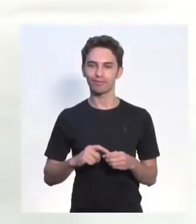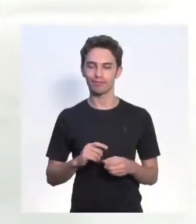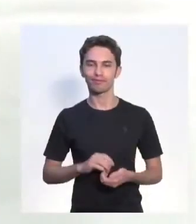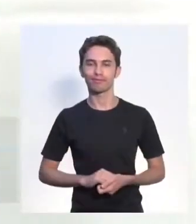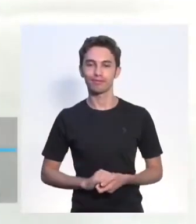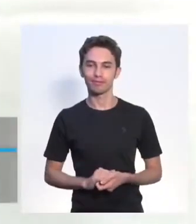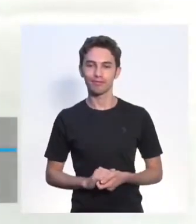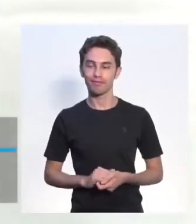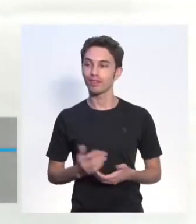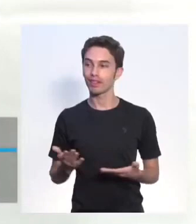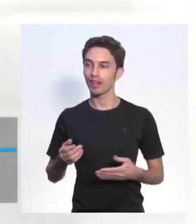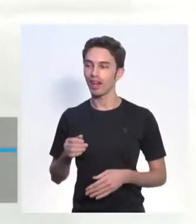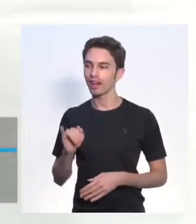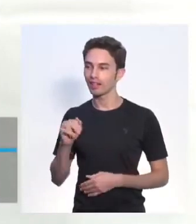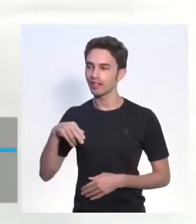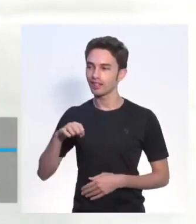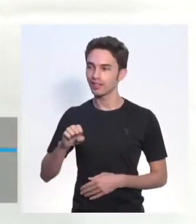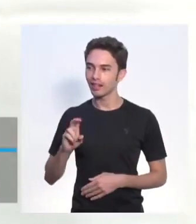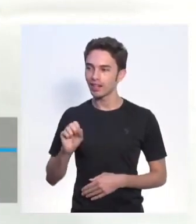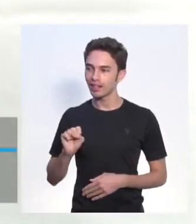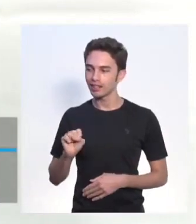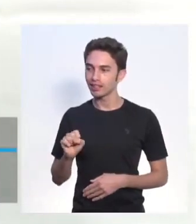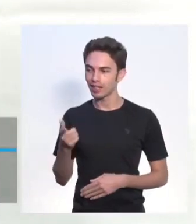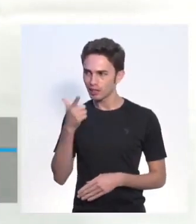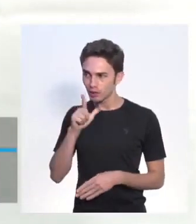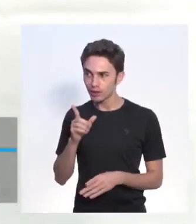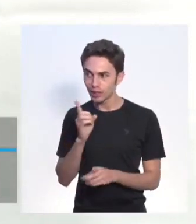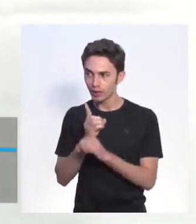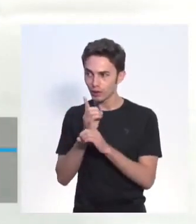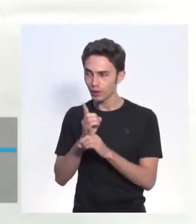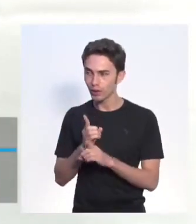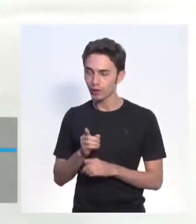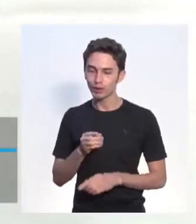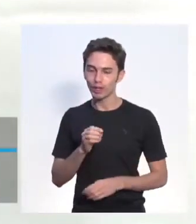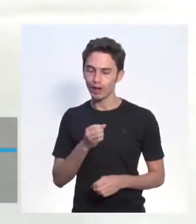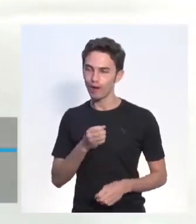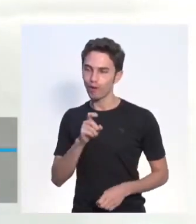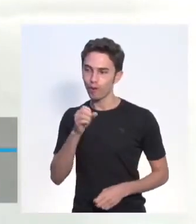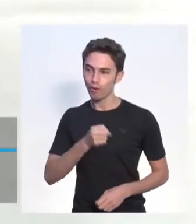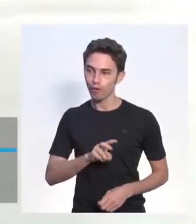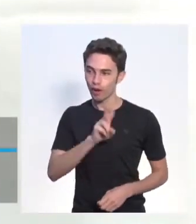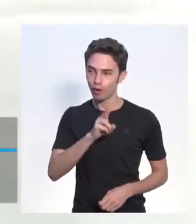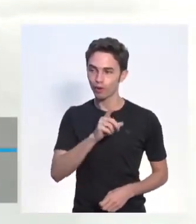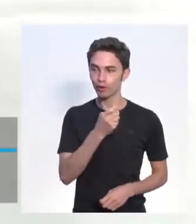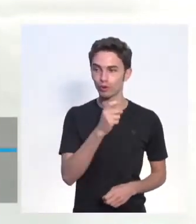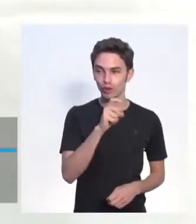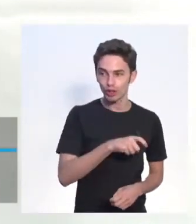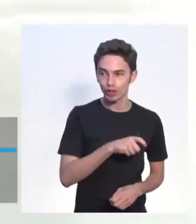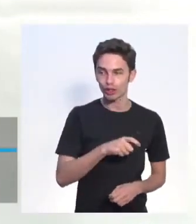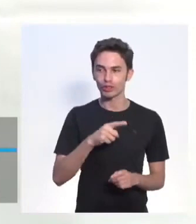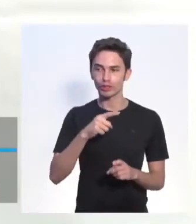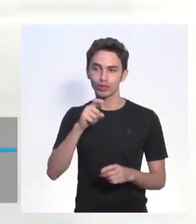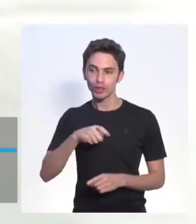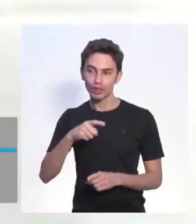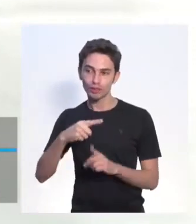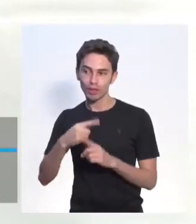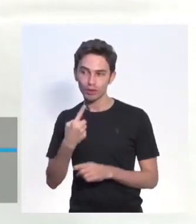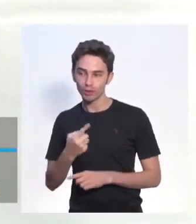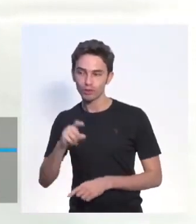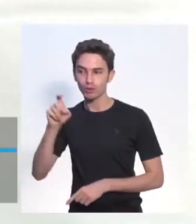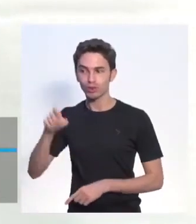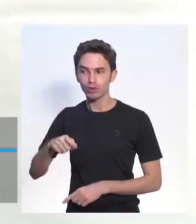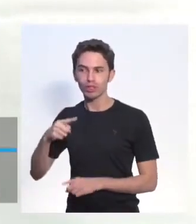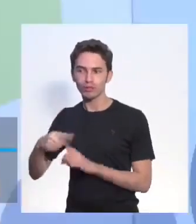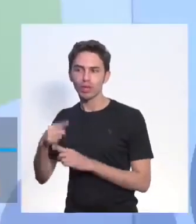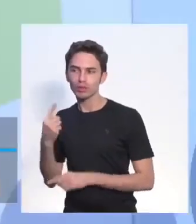Voltamos. E aí, professora Inês, será que eles conseguiram descobrir o valor do x mais 1 e do x mais 2, os lados desse triângulo?